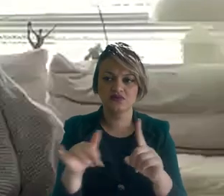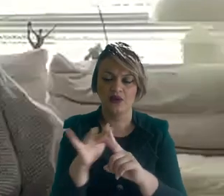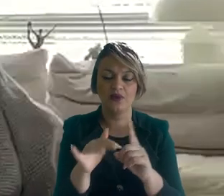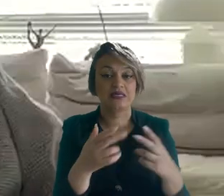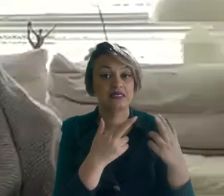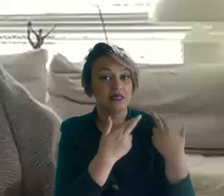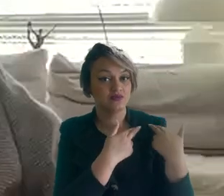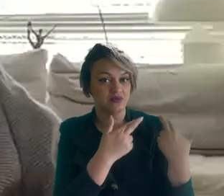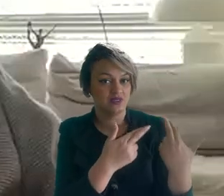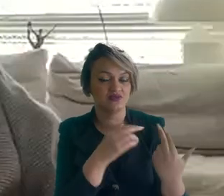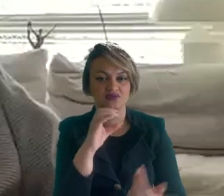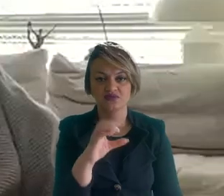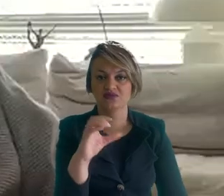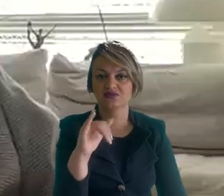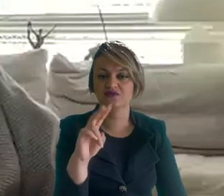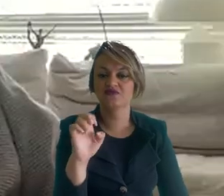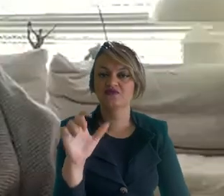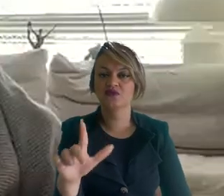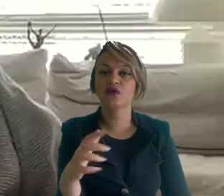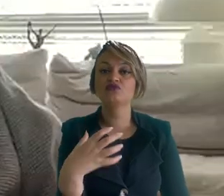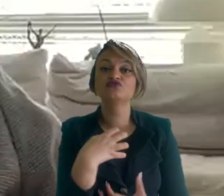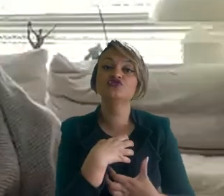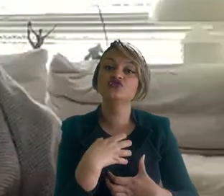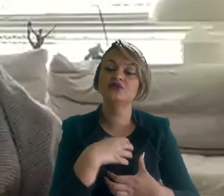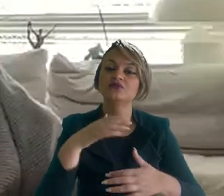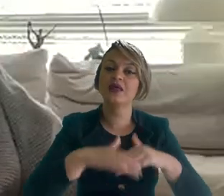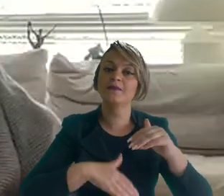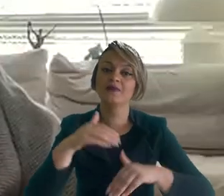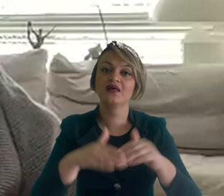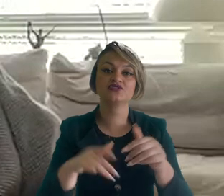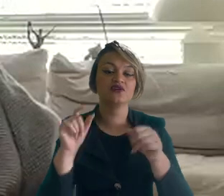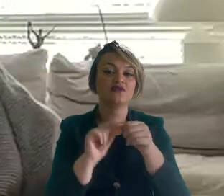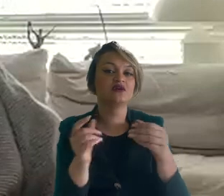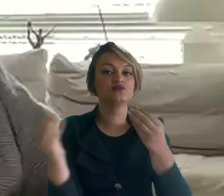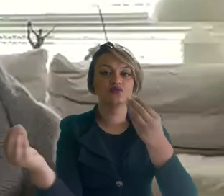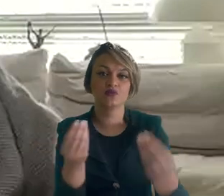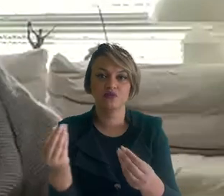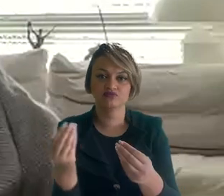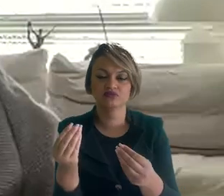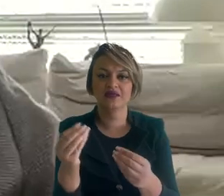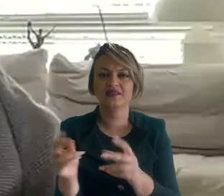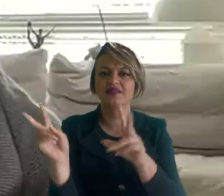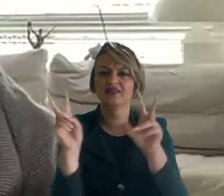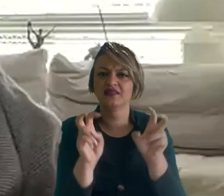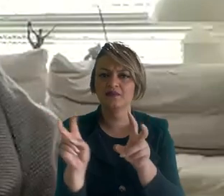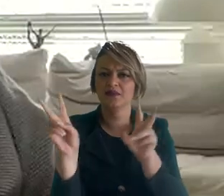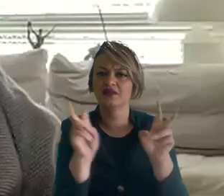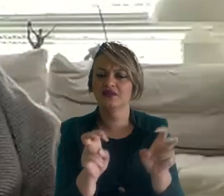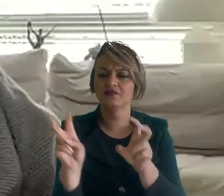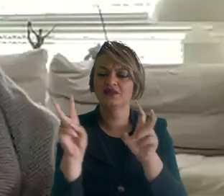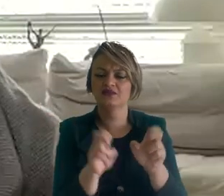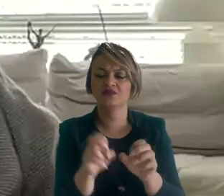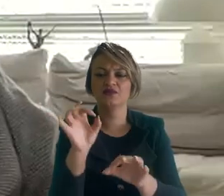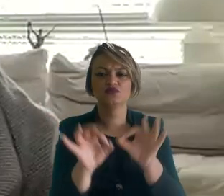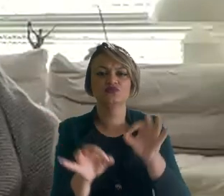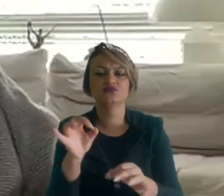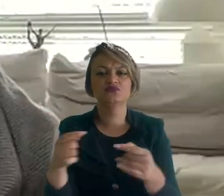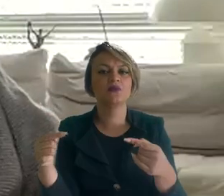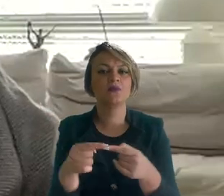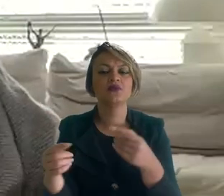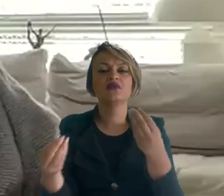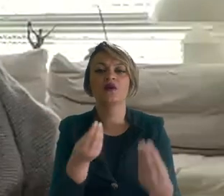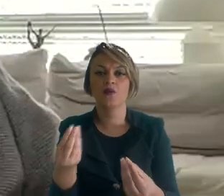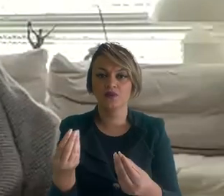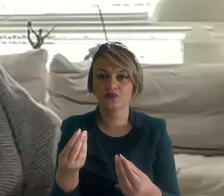civil é a forma pela qual as questões jurídicas se encaixam de uma forma